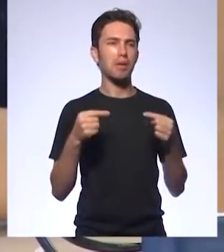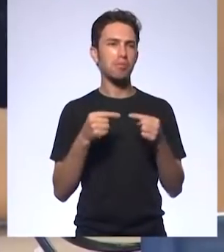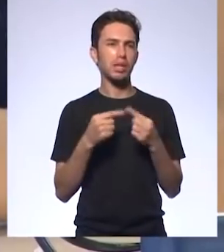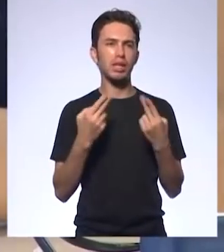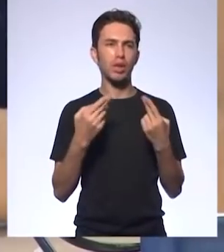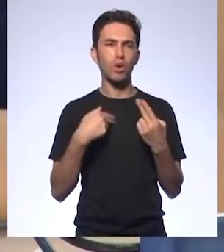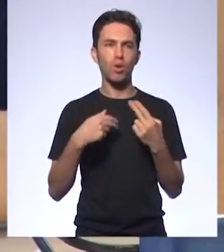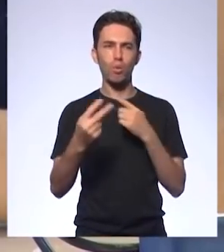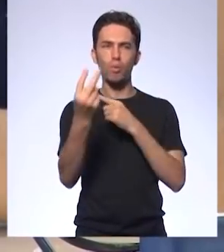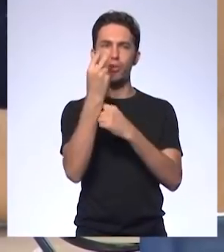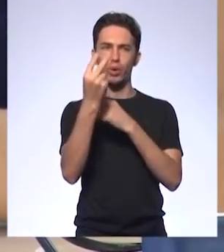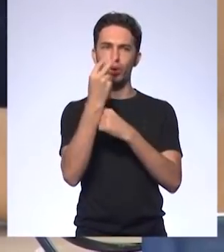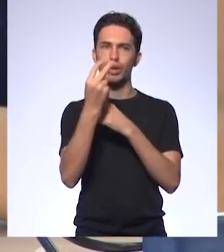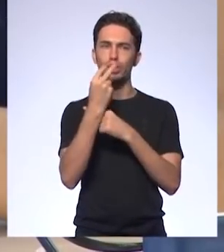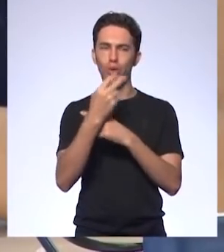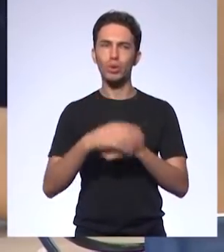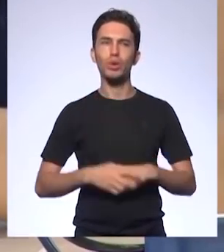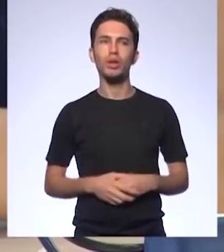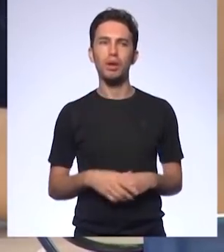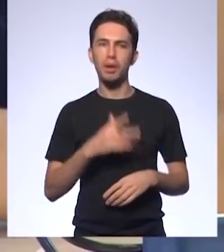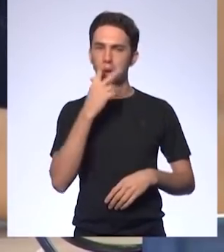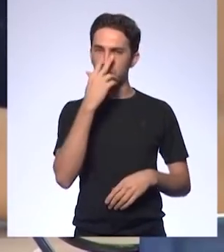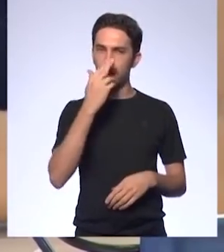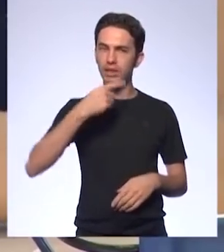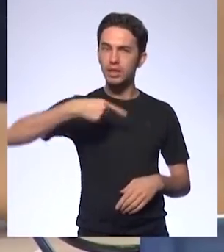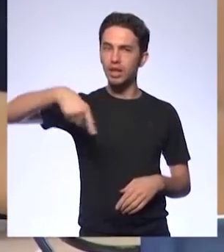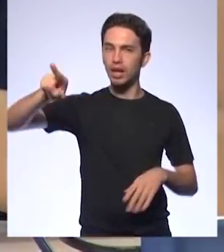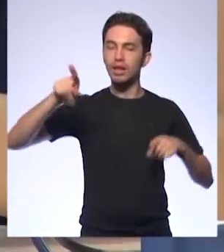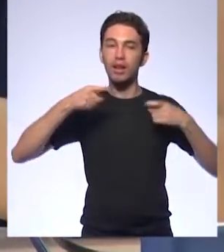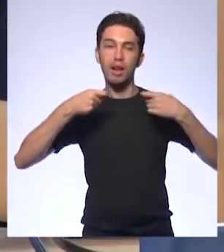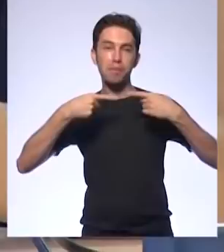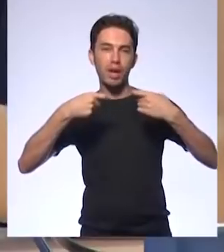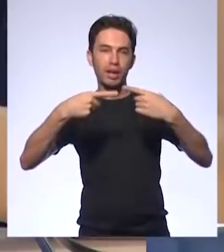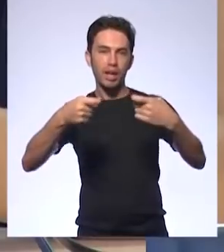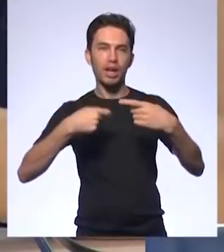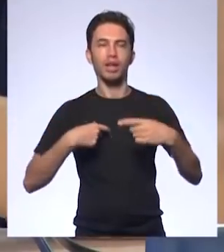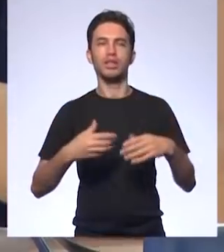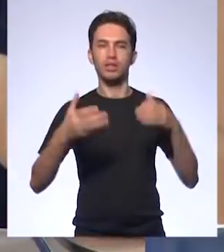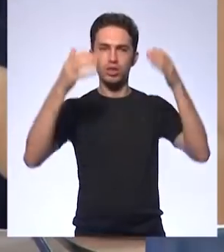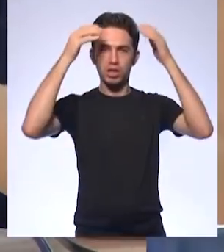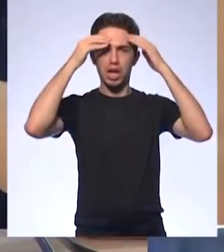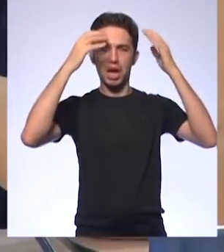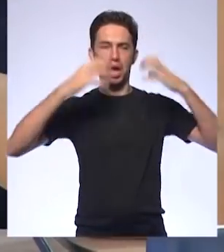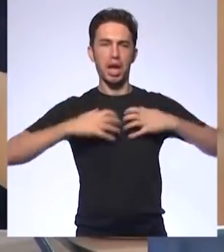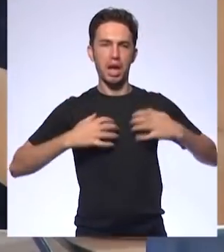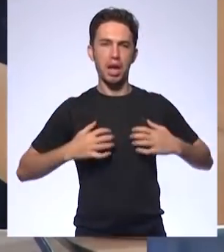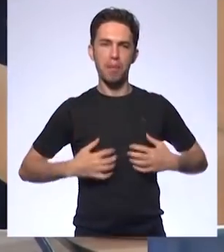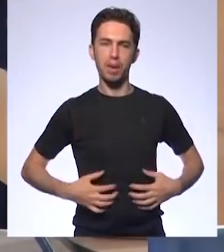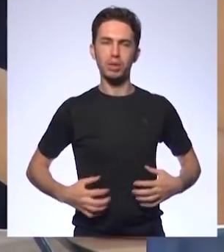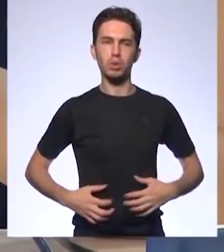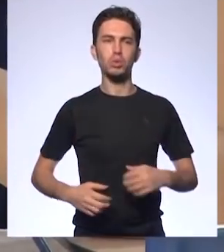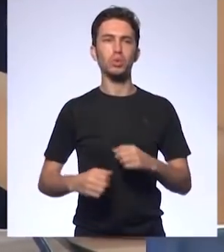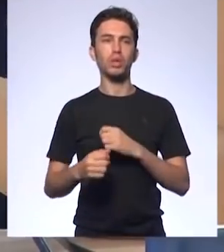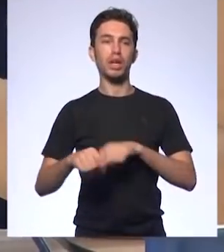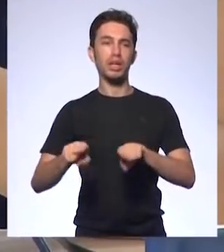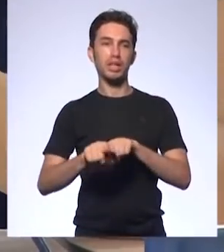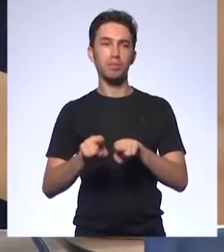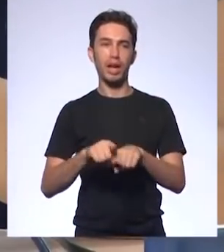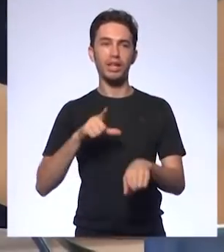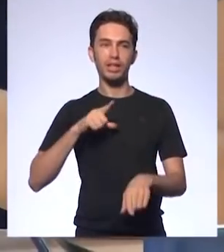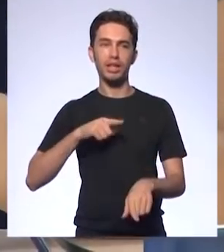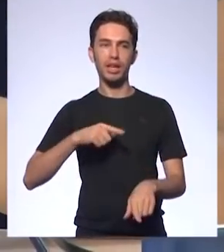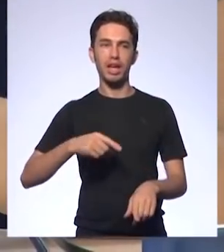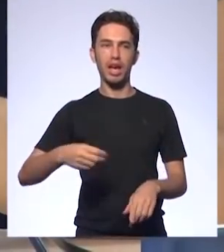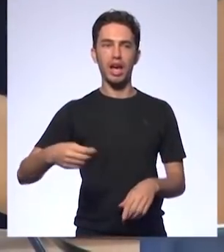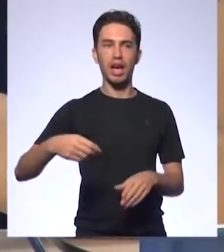um protetor mesmo. Ele parece que está indo para a guerra, de armadura. E aí aqui a gente tem a espada dele. Aí